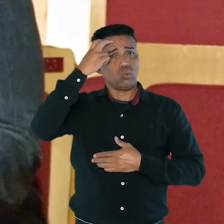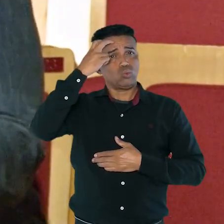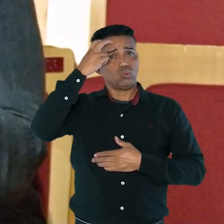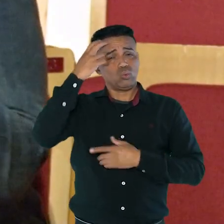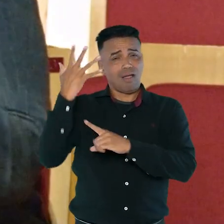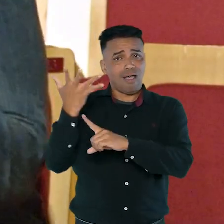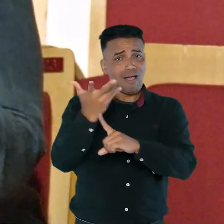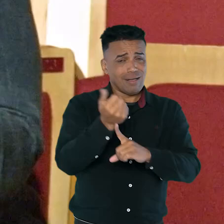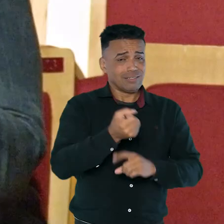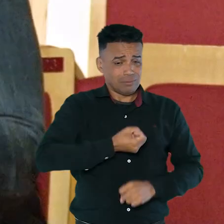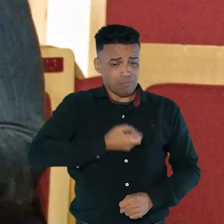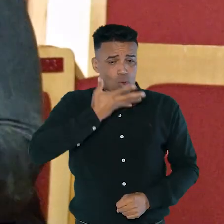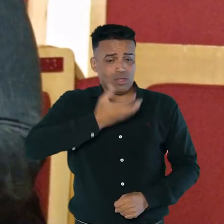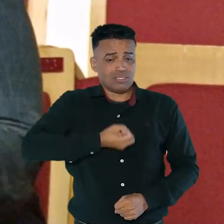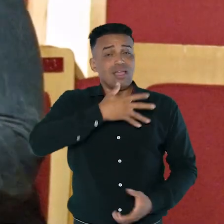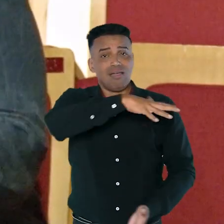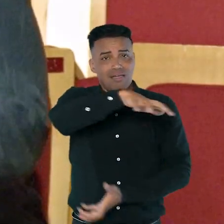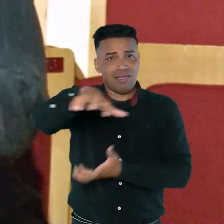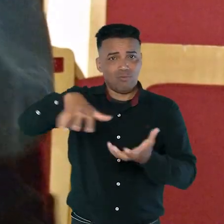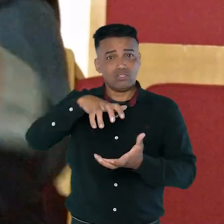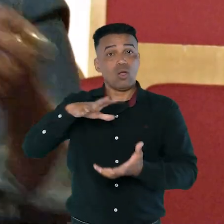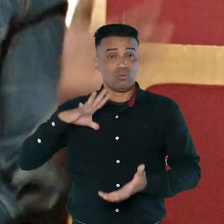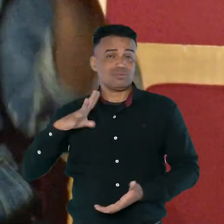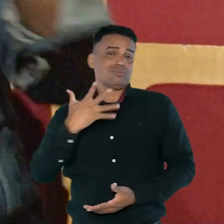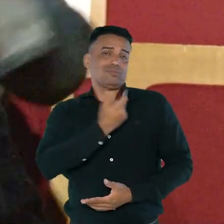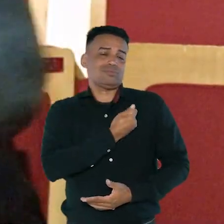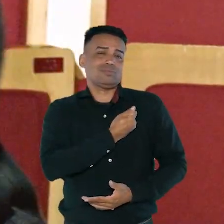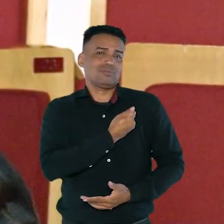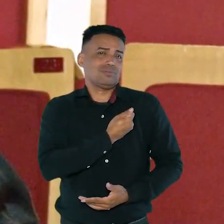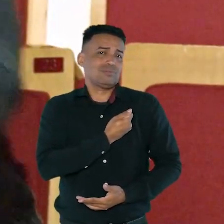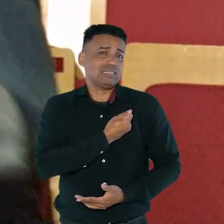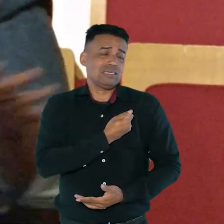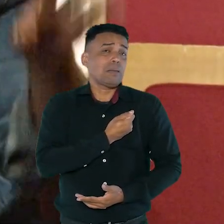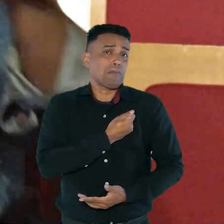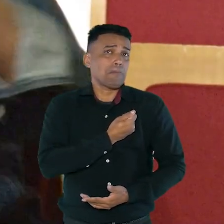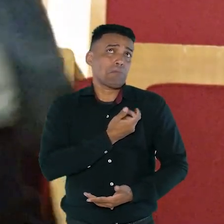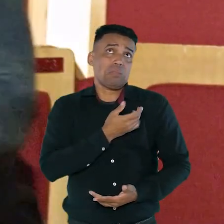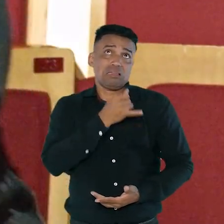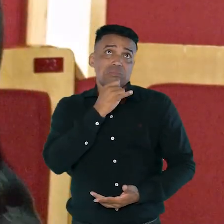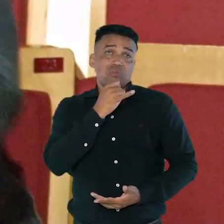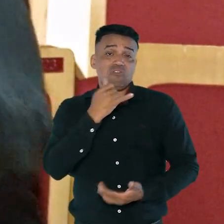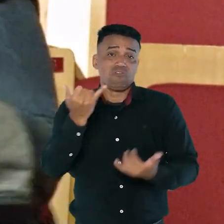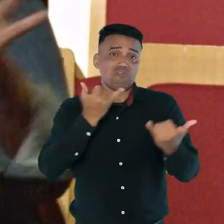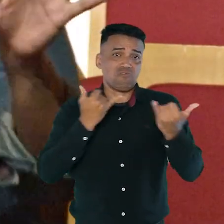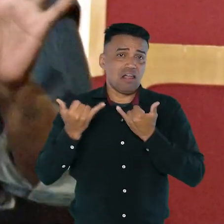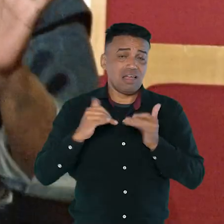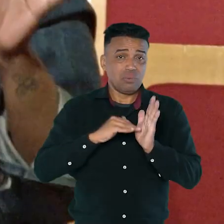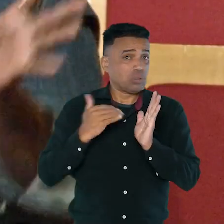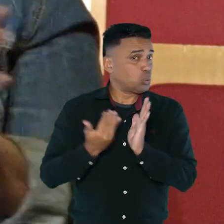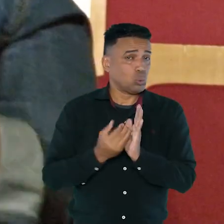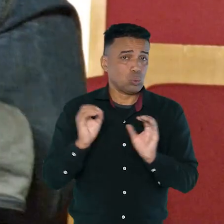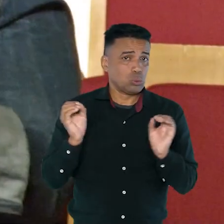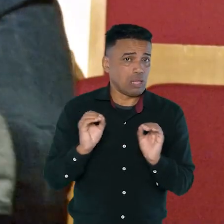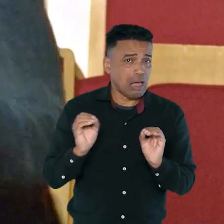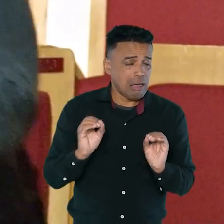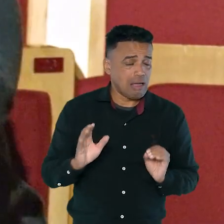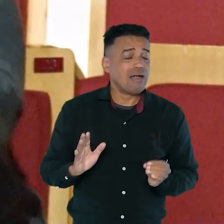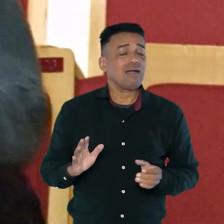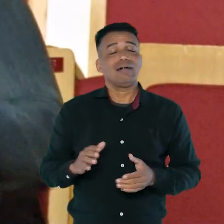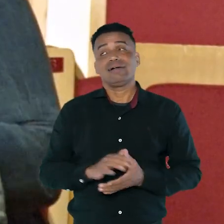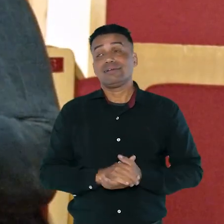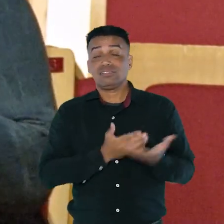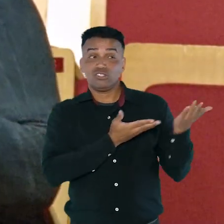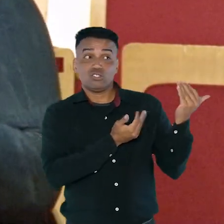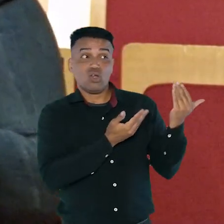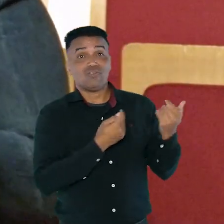que a revolução, que é isso que salva, né? Por mais que tentem passar um pano e dizer para a gente não é tudo isso, vai devagar,